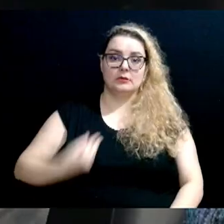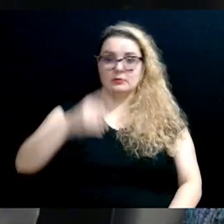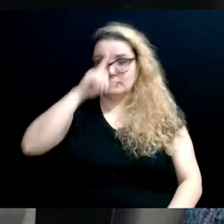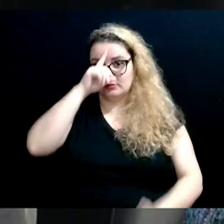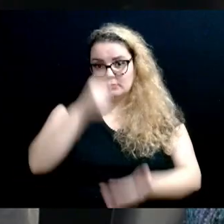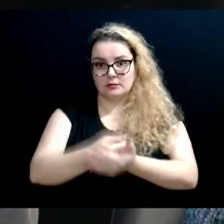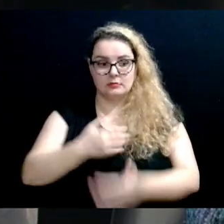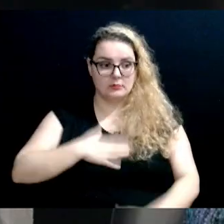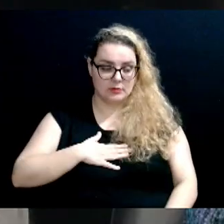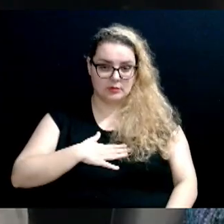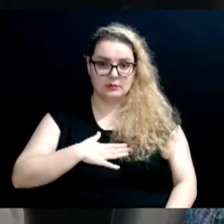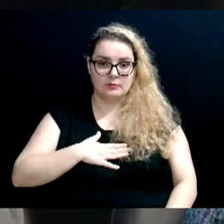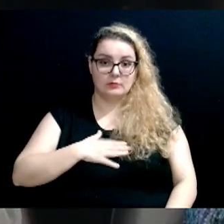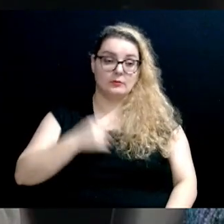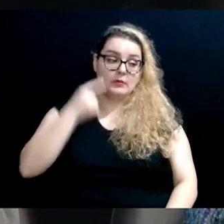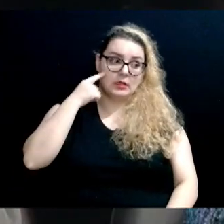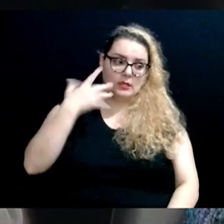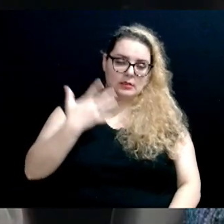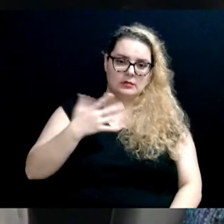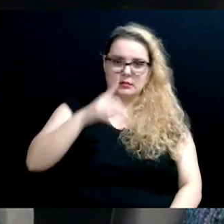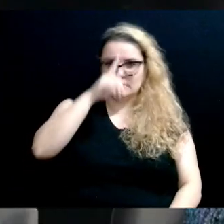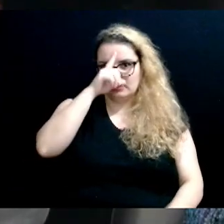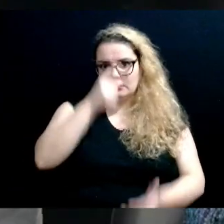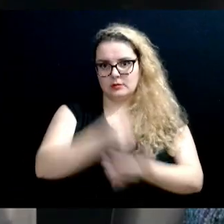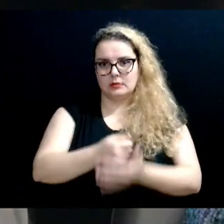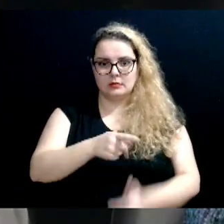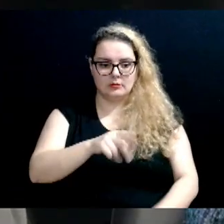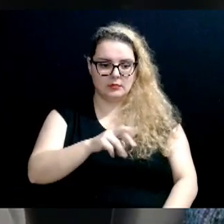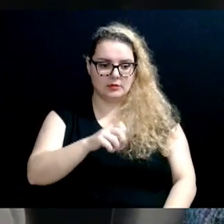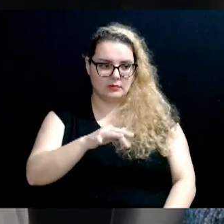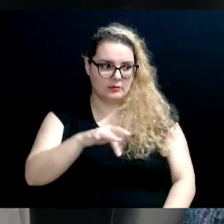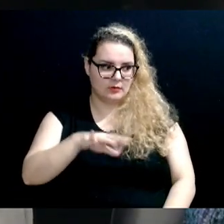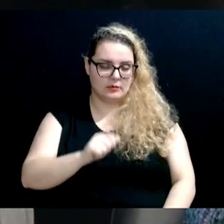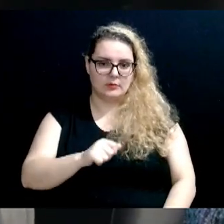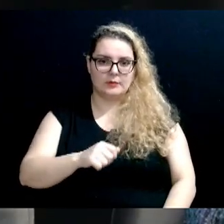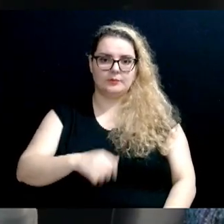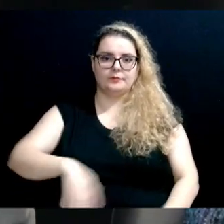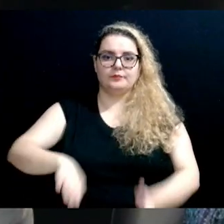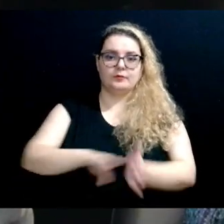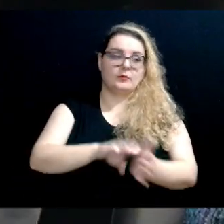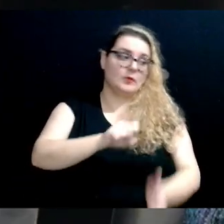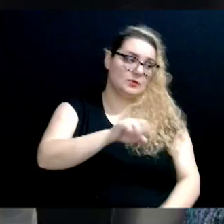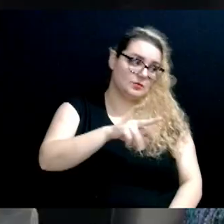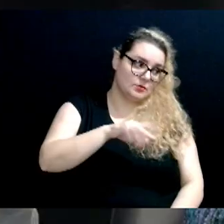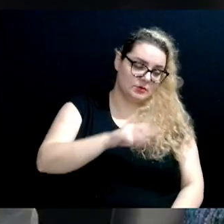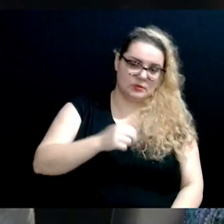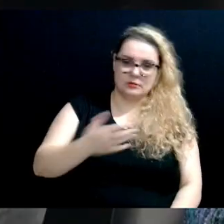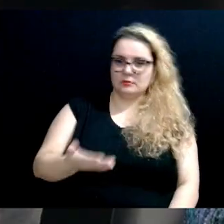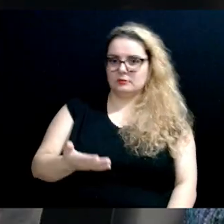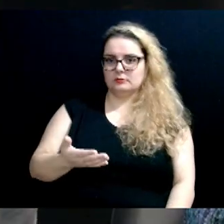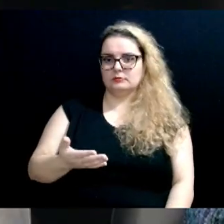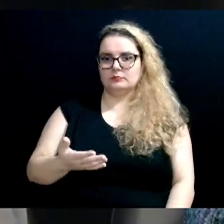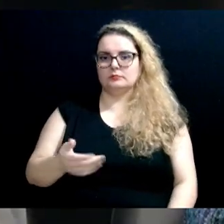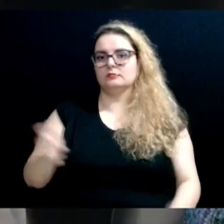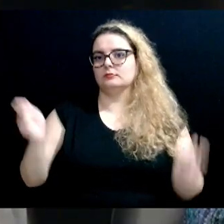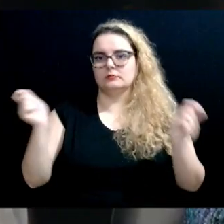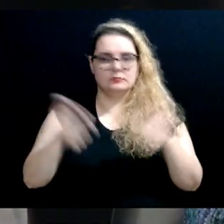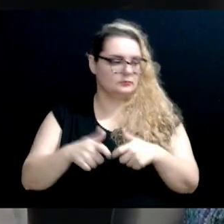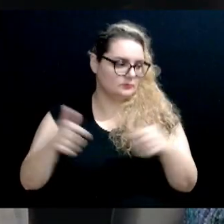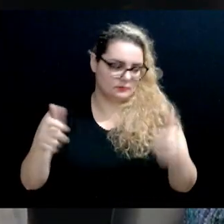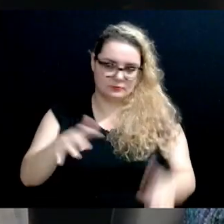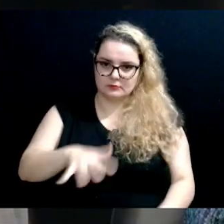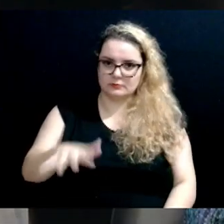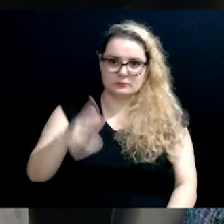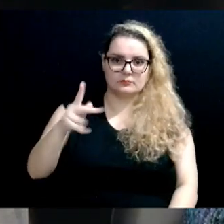uma decisão lá da Performa, né? Eu chego para a Soraya, que é uma pessoa super capaz na área dela, e falo